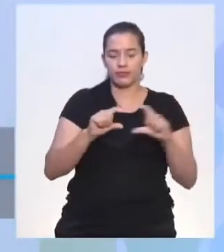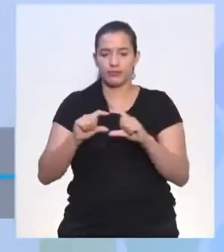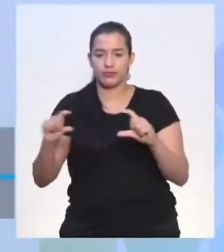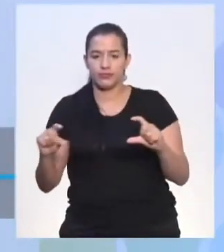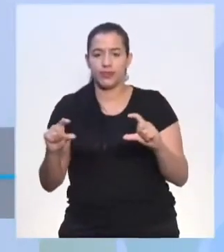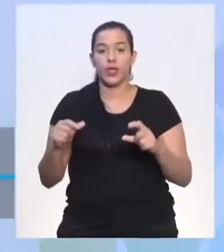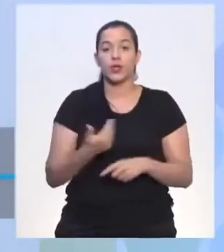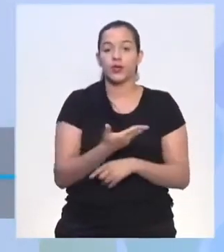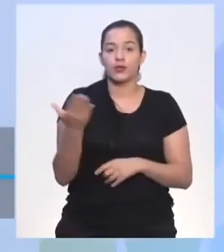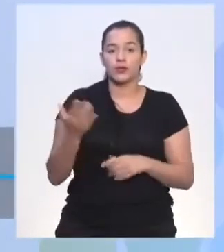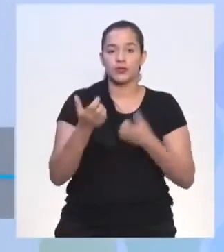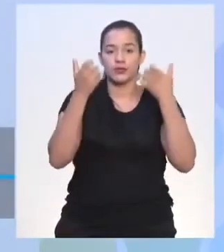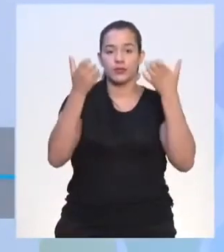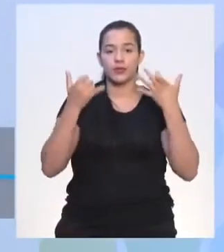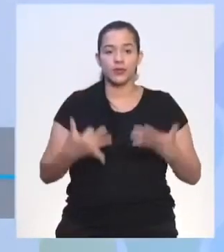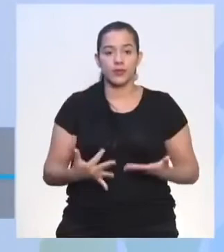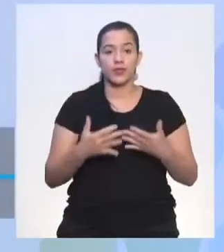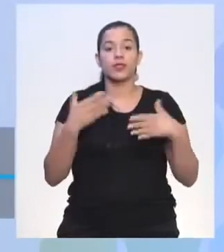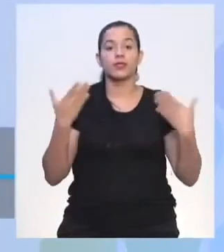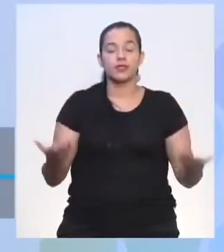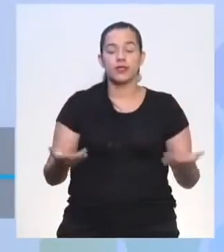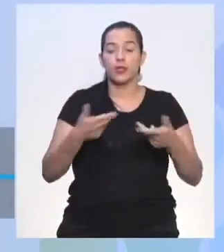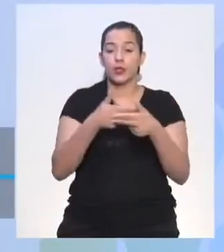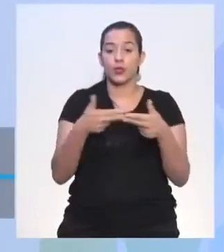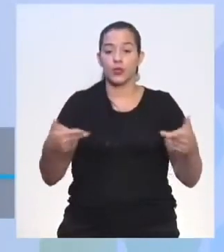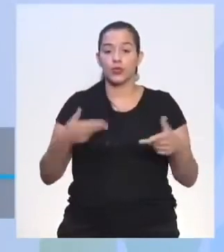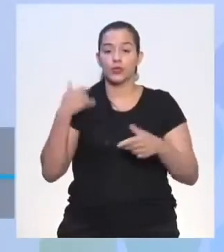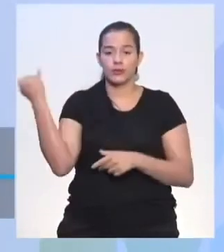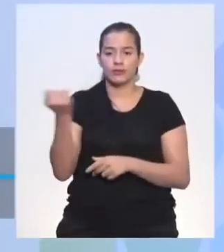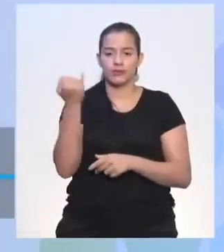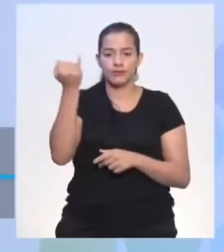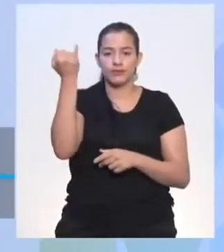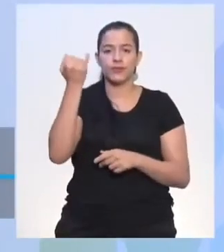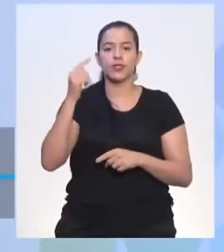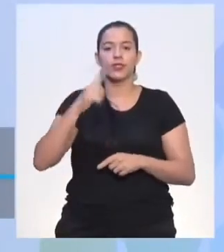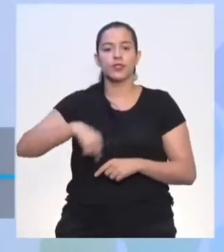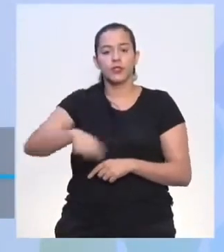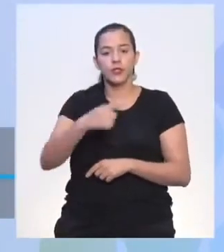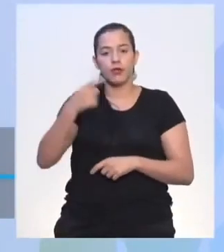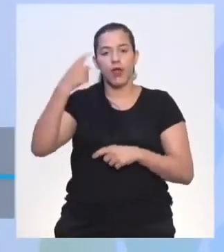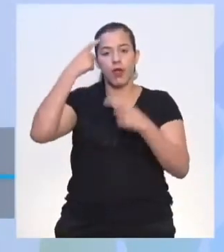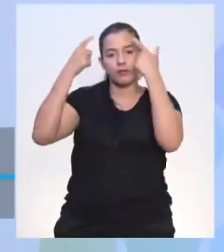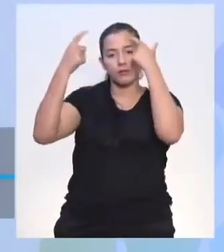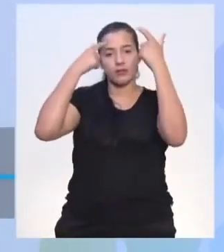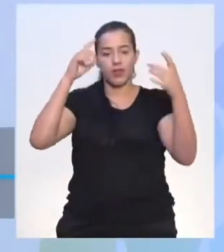Como você comentou, são partes importantes, a gente observa, mas as